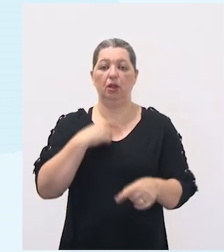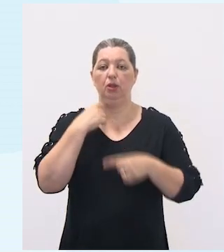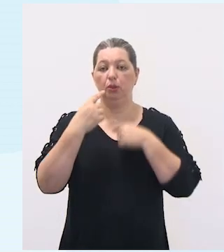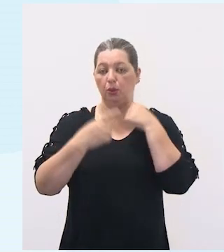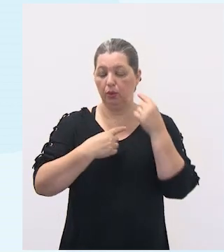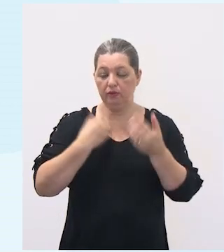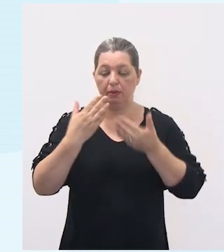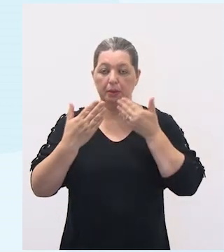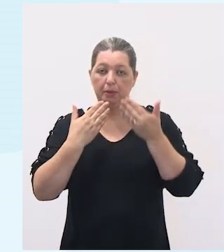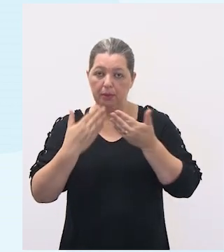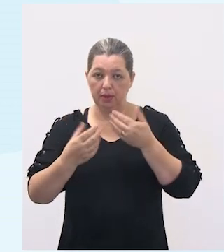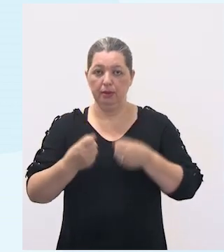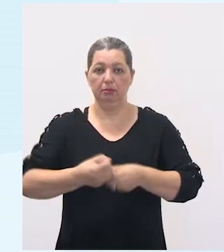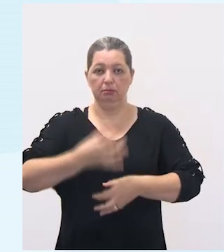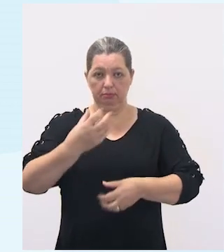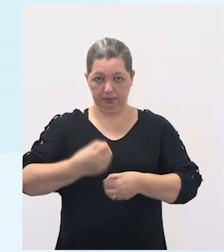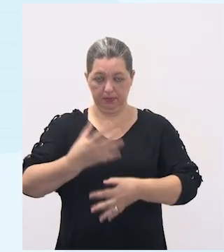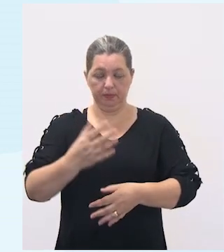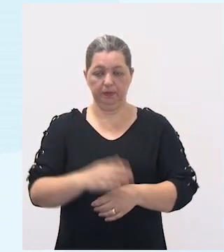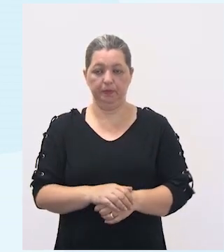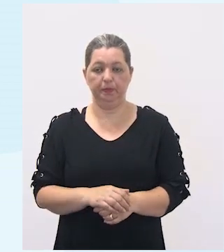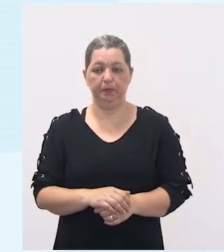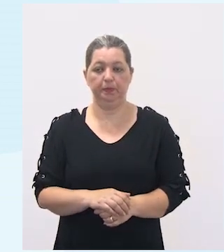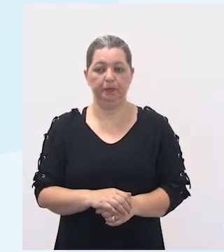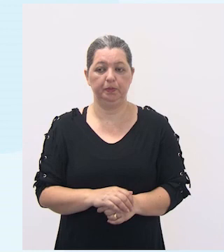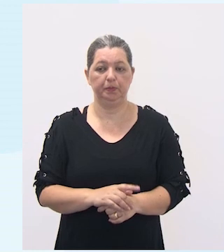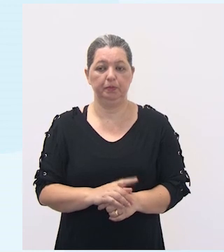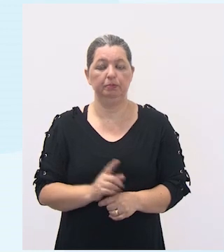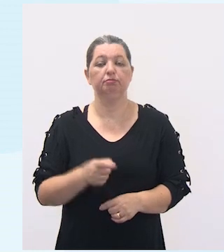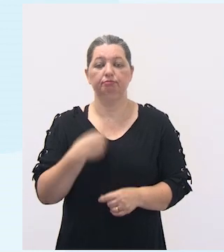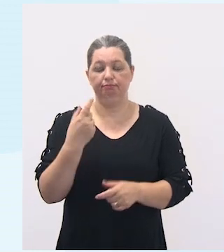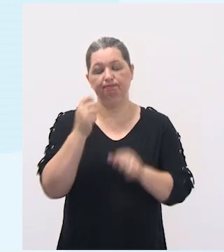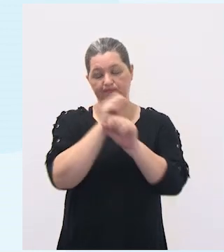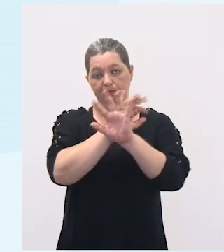conversar sobre algumas dúvidas, para que nós possamos